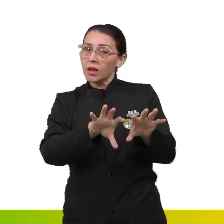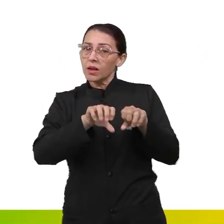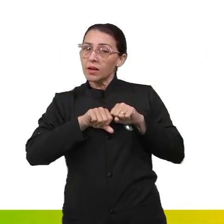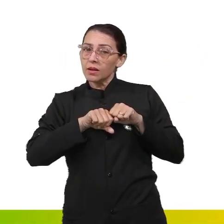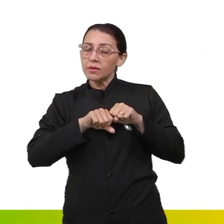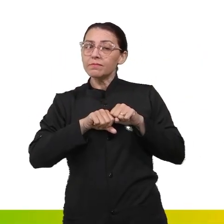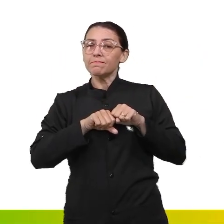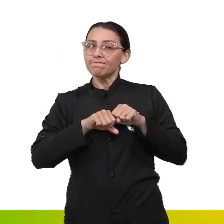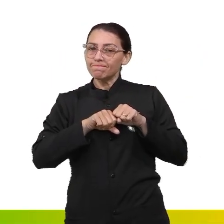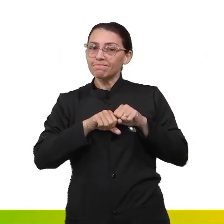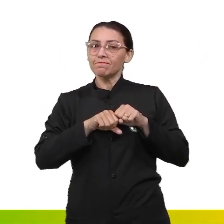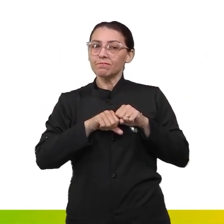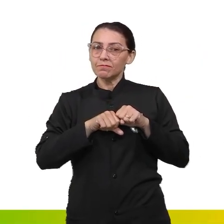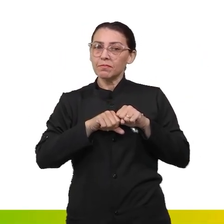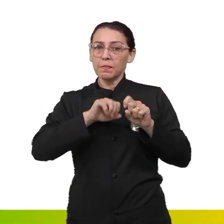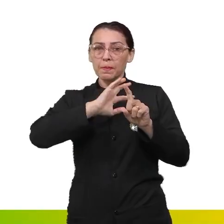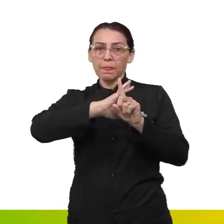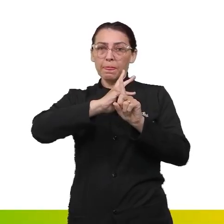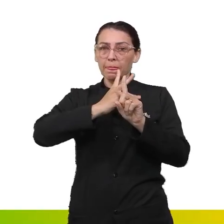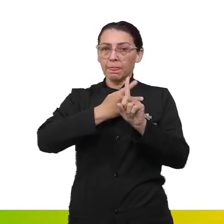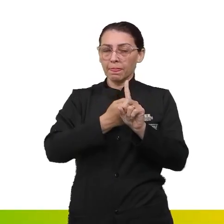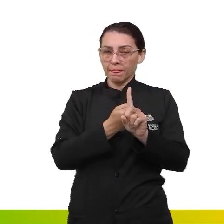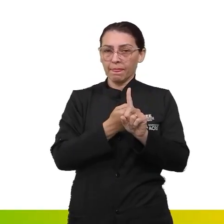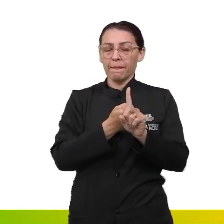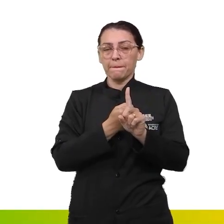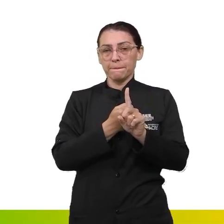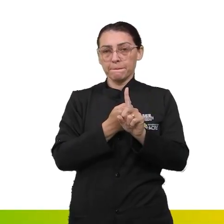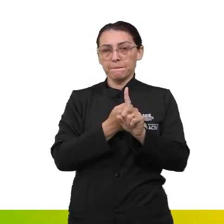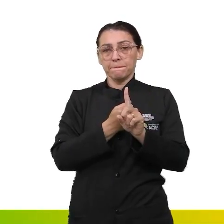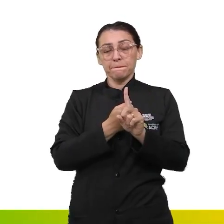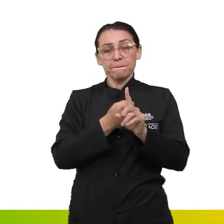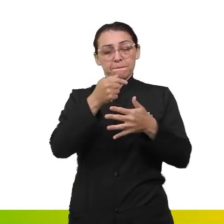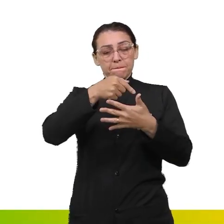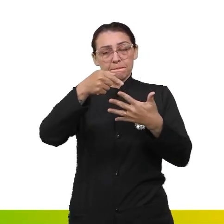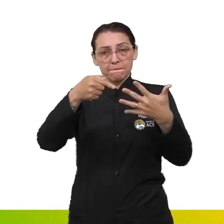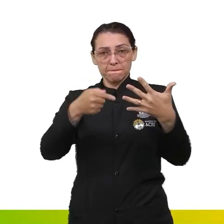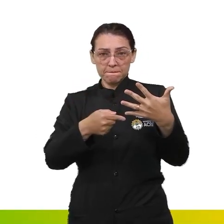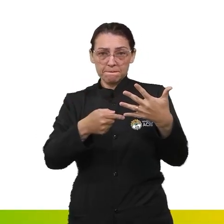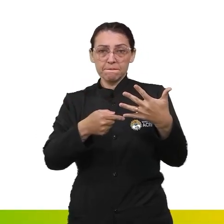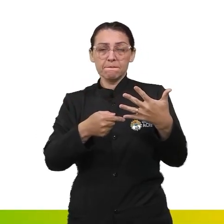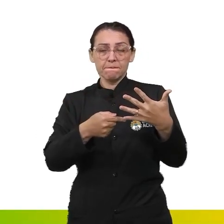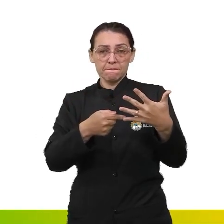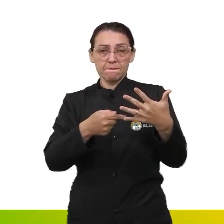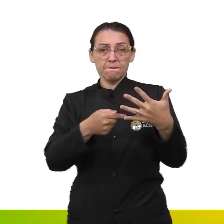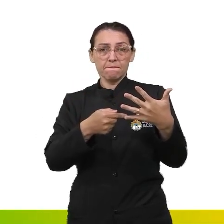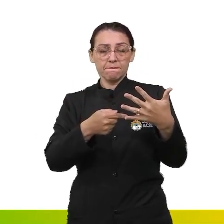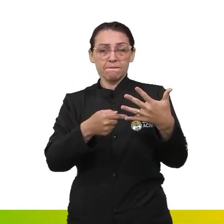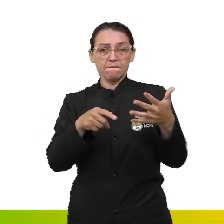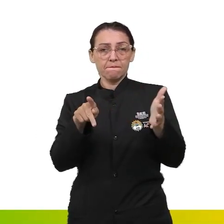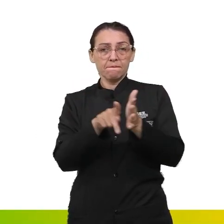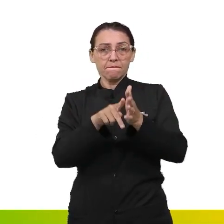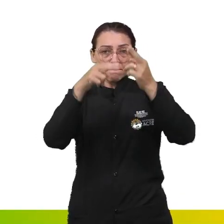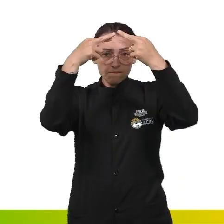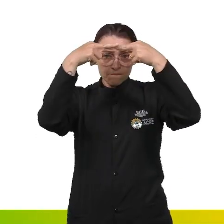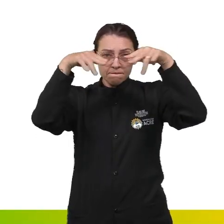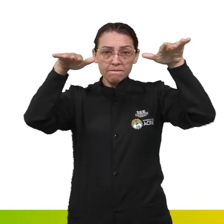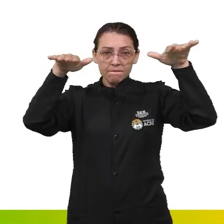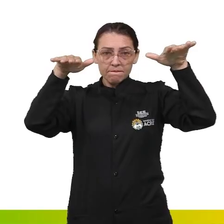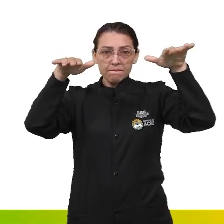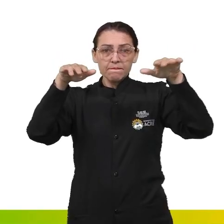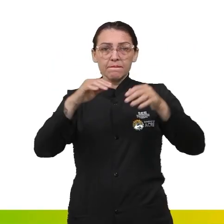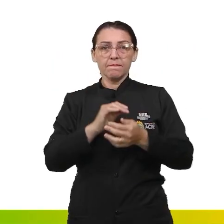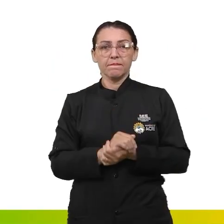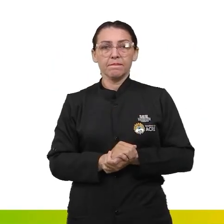uma grande influência na arte, com estilos subsequentes que vão ser derivados do estilo renascentista.